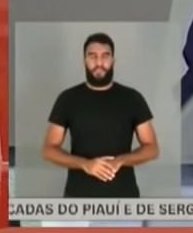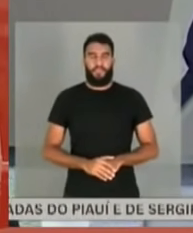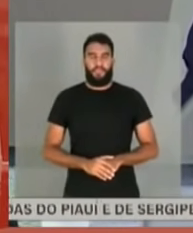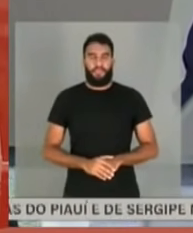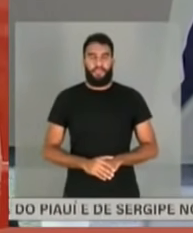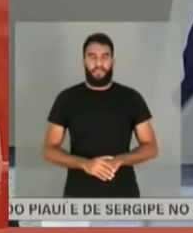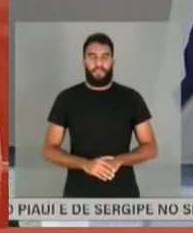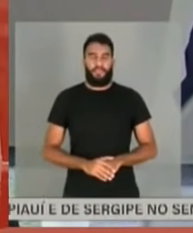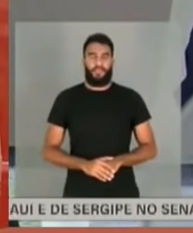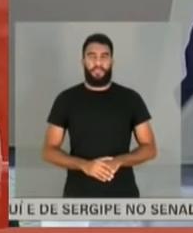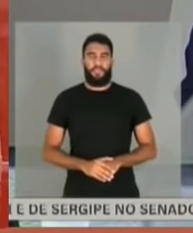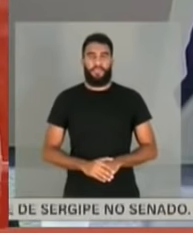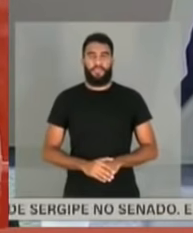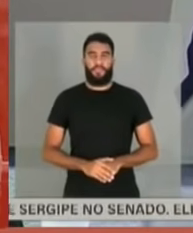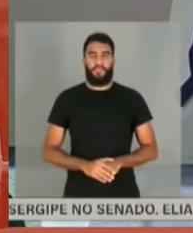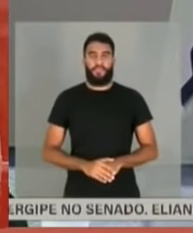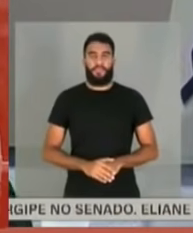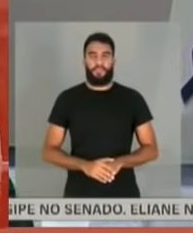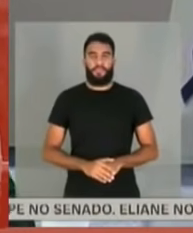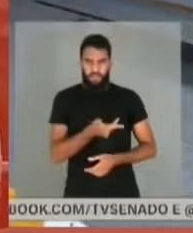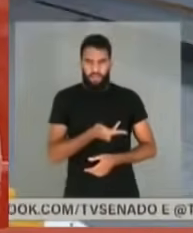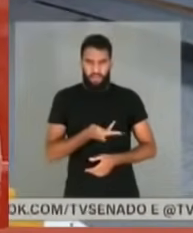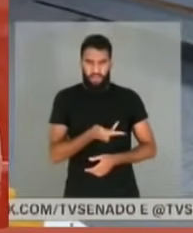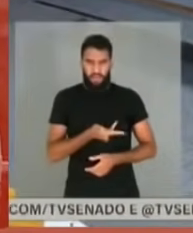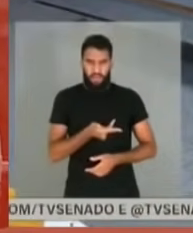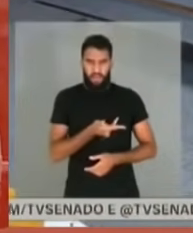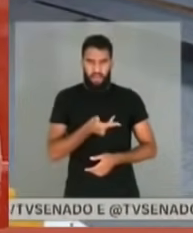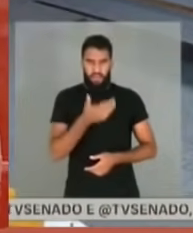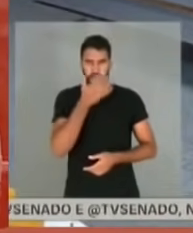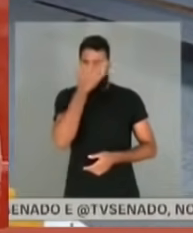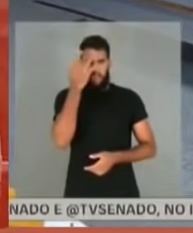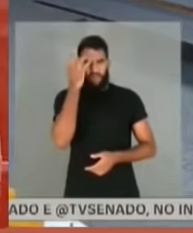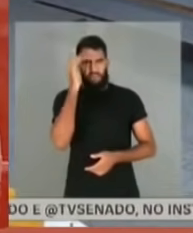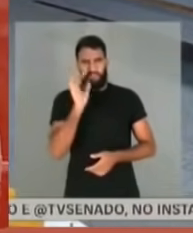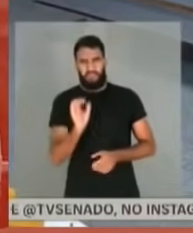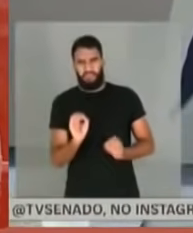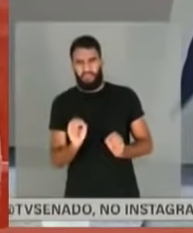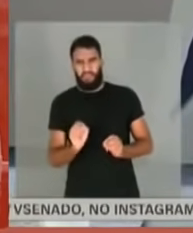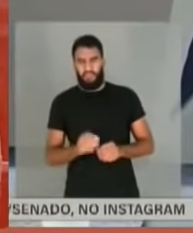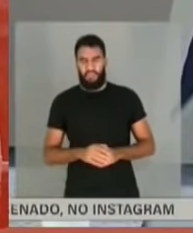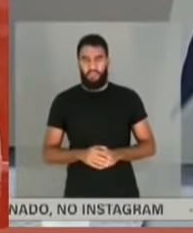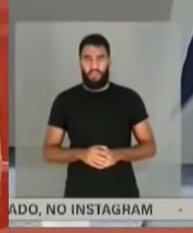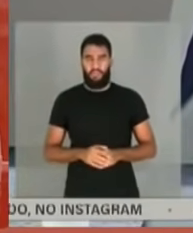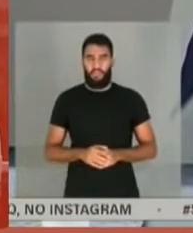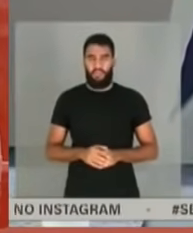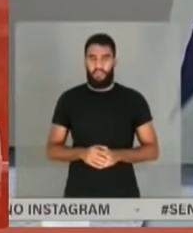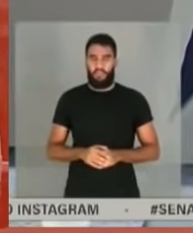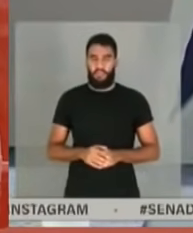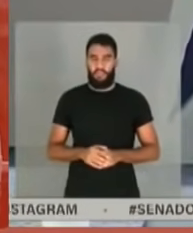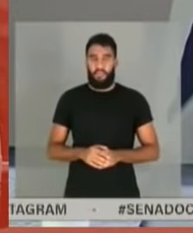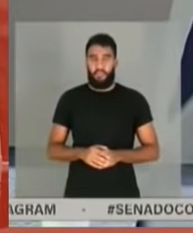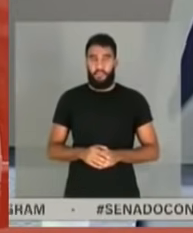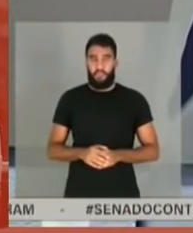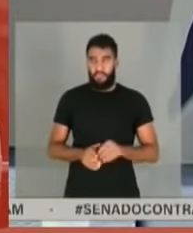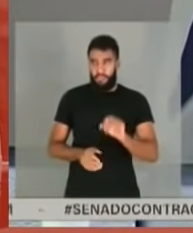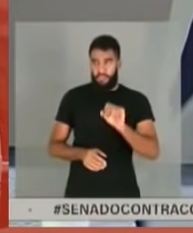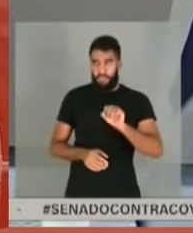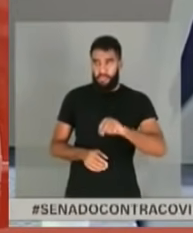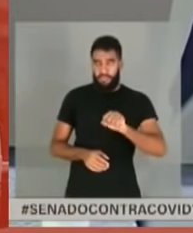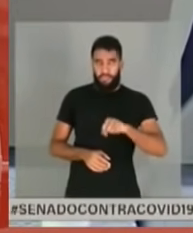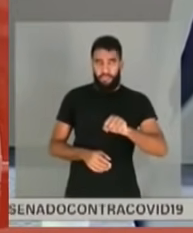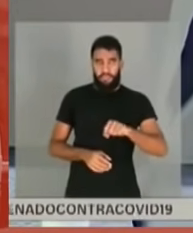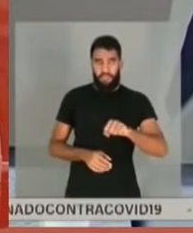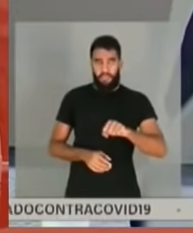o presidente da Pfizer, quando veio ao Brasil, tomou um chá de cadeira de mais de 10 horas e não foi